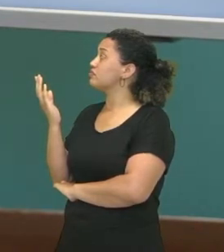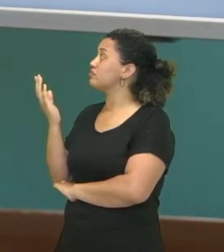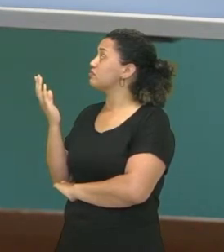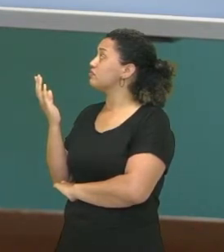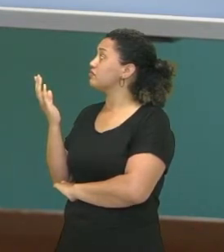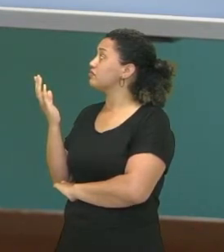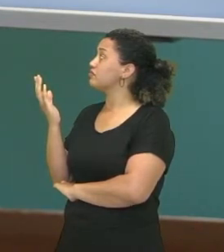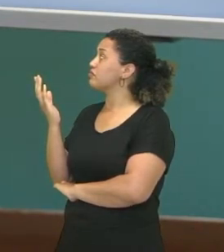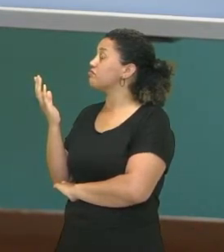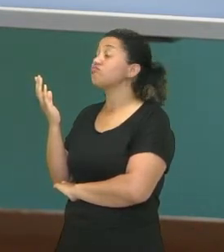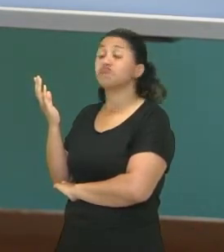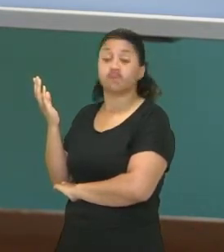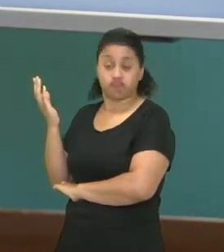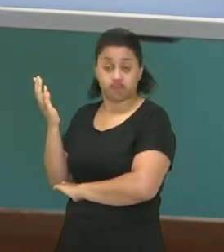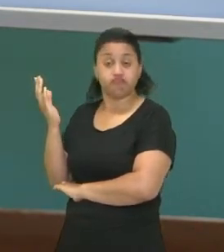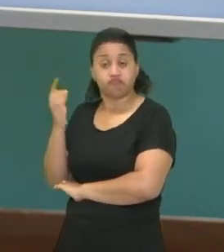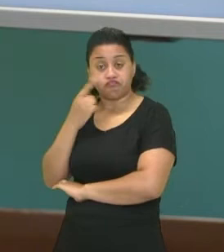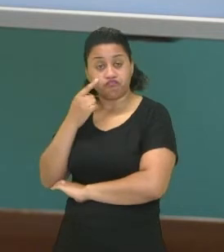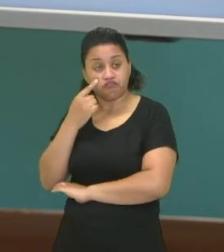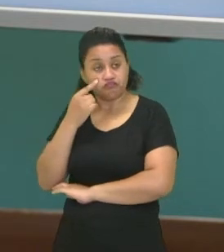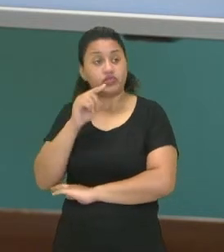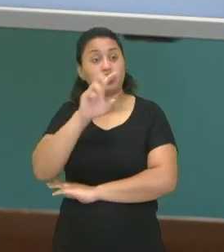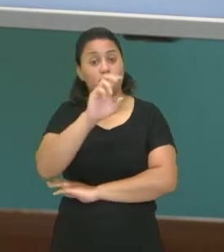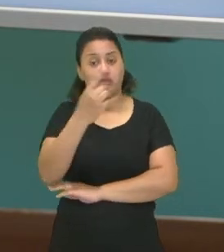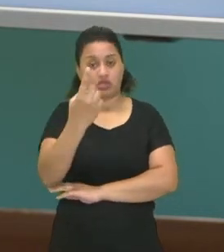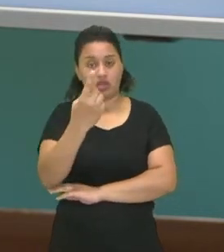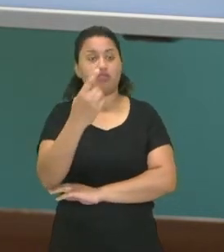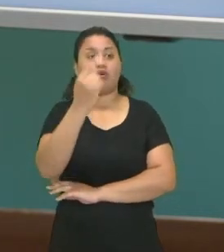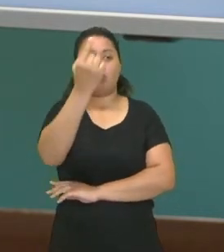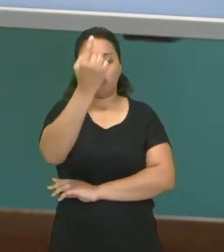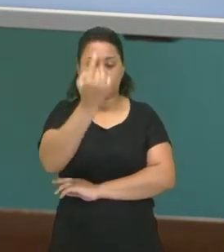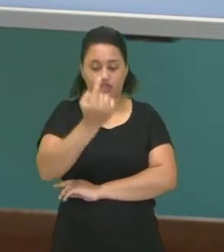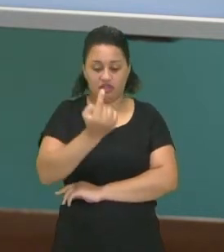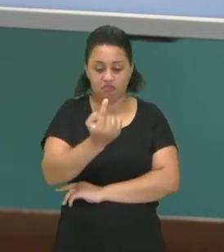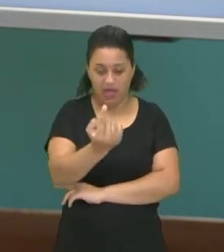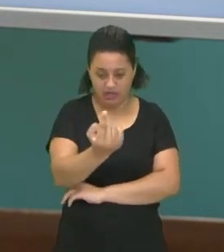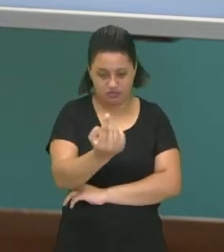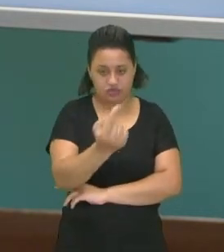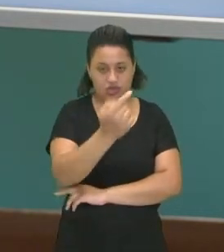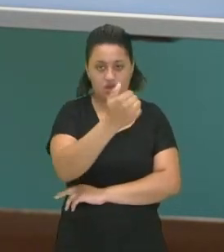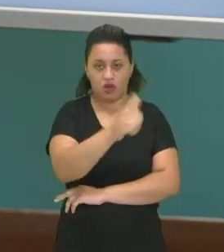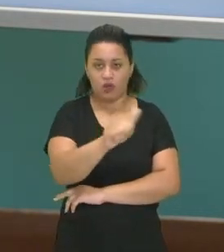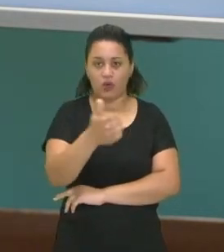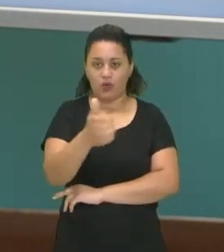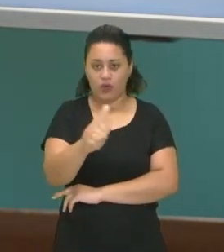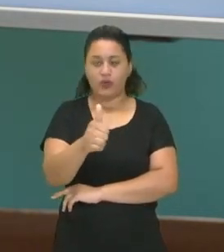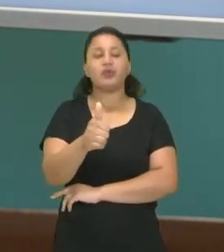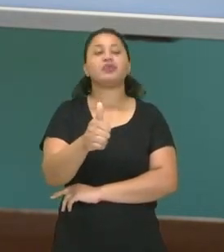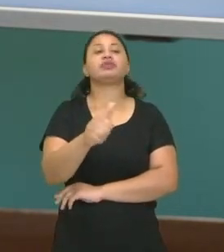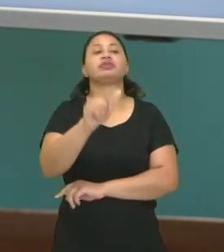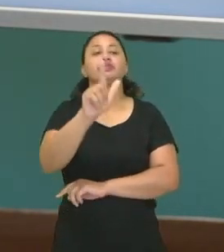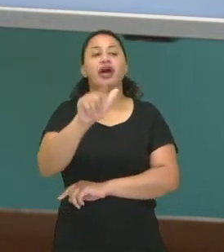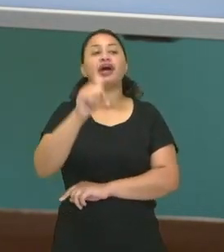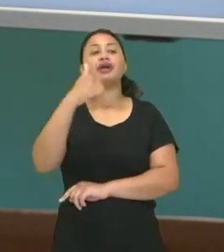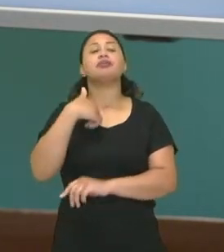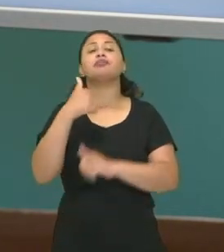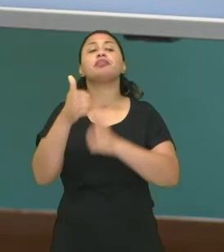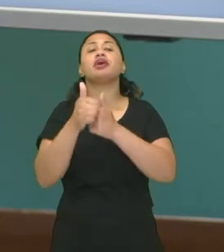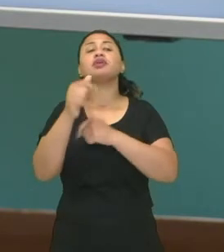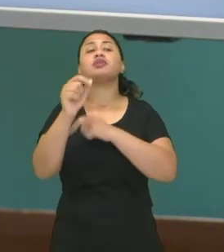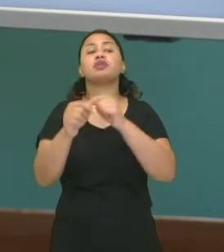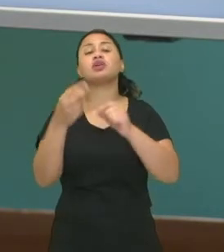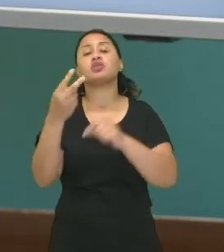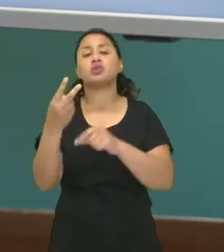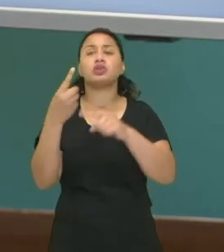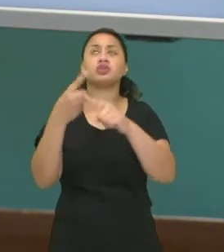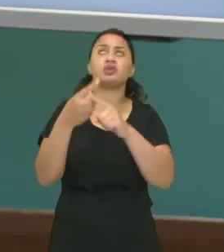número multiplicado por 4 que chega mais próximo ali do 11, né? Então, a gente tem ali, ó, 2 vezes 4, né? Porque o 3